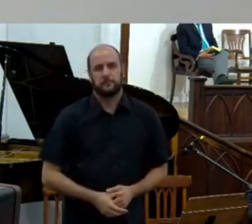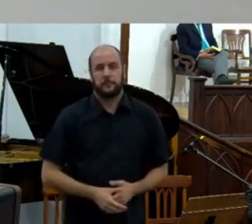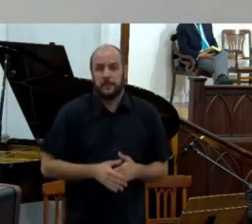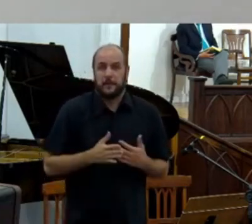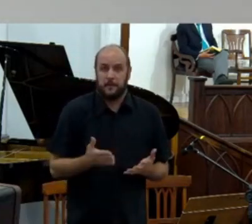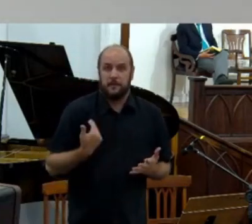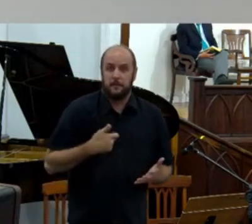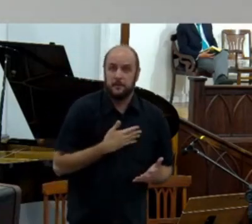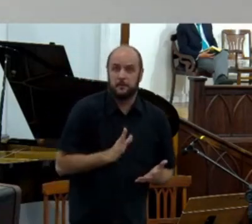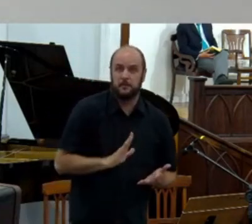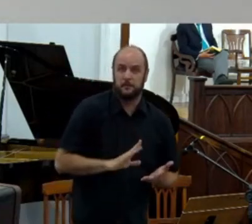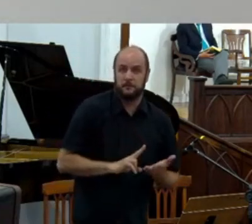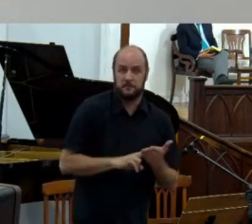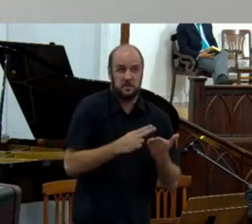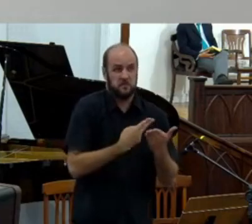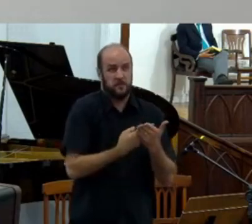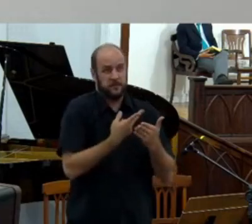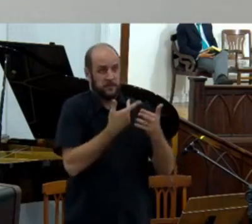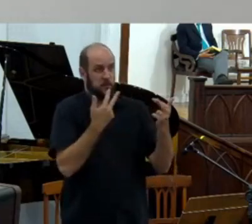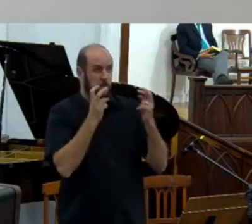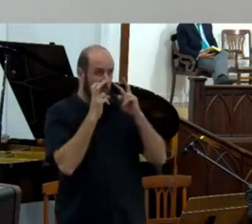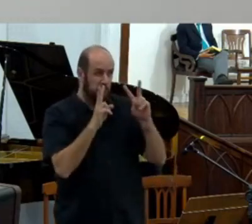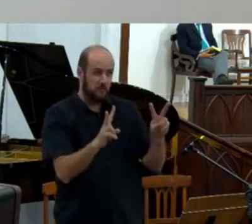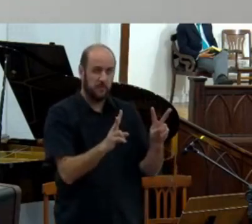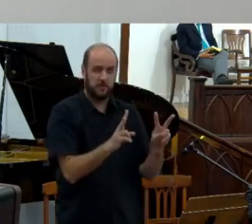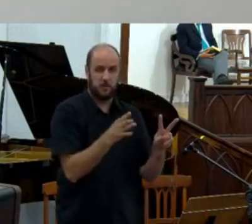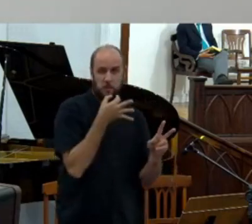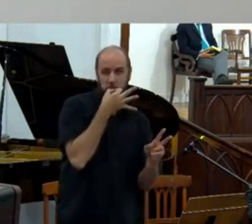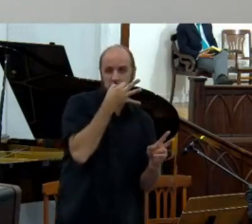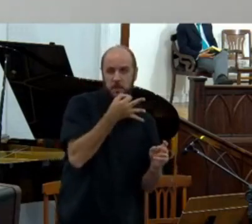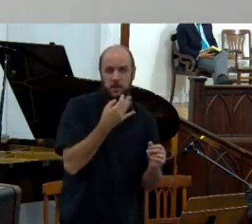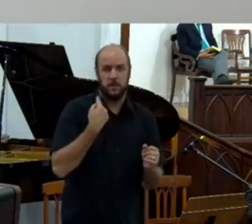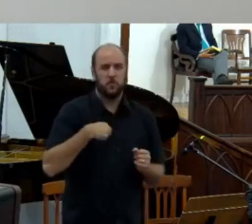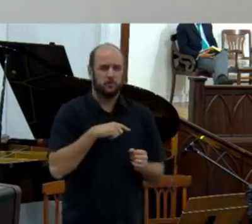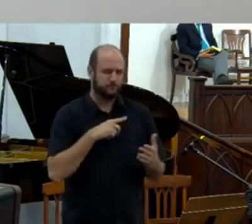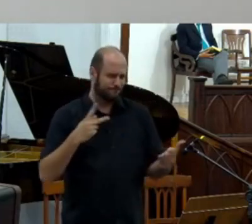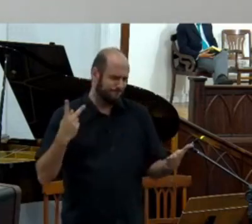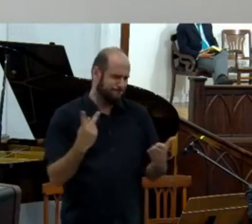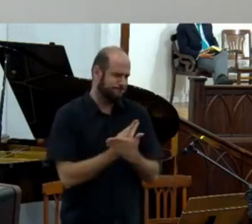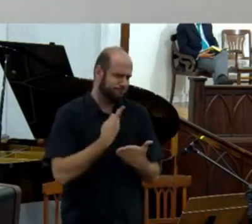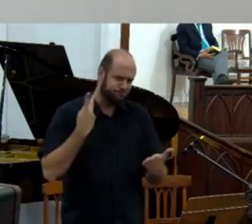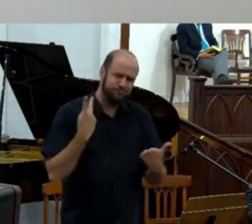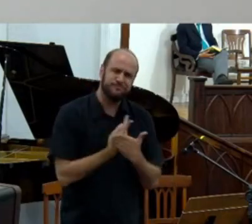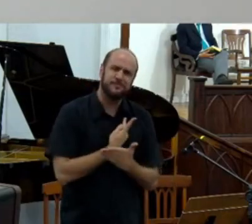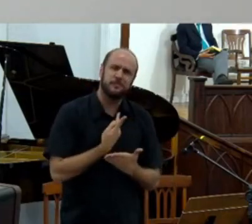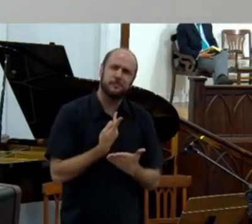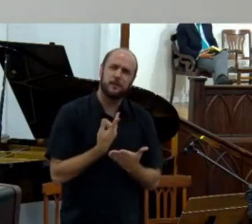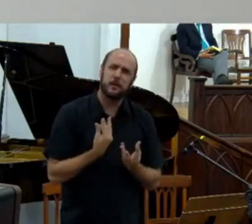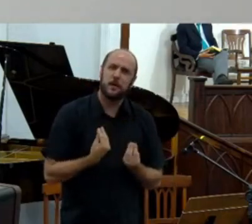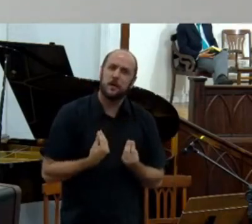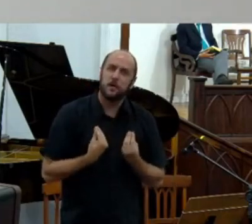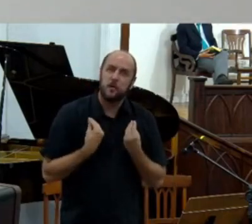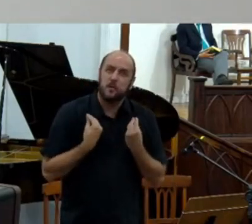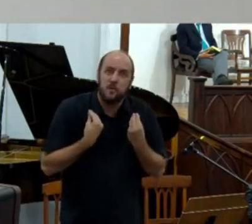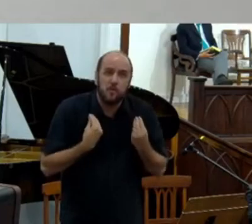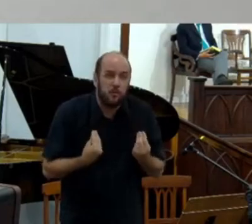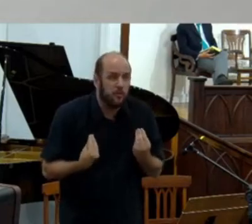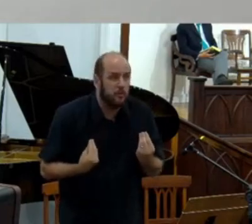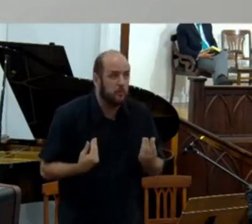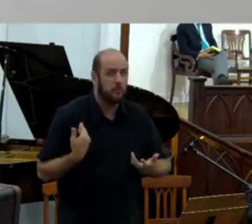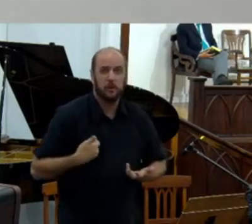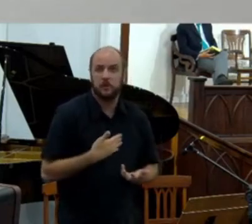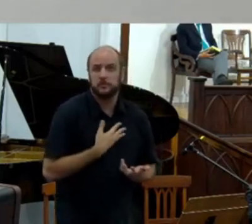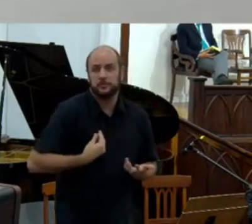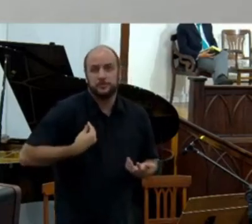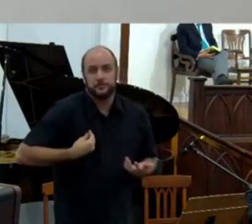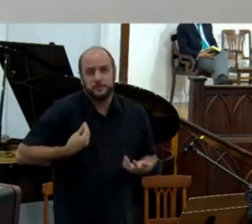nós interpretamos as coisas que enxergamos de forma tão equivocada, como nós podemos